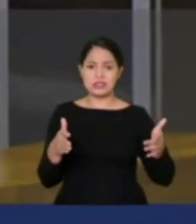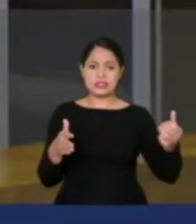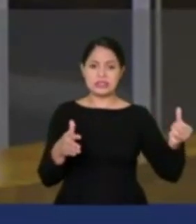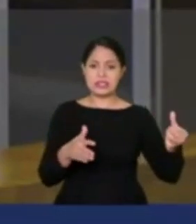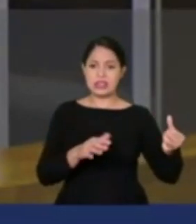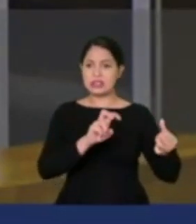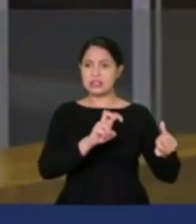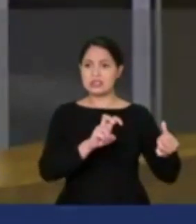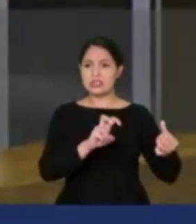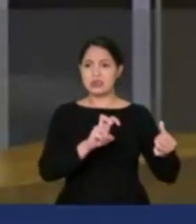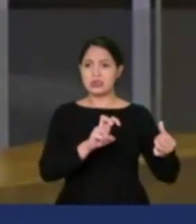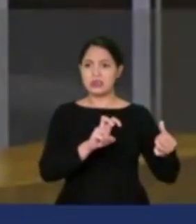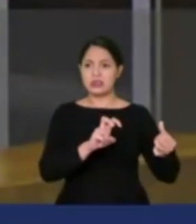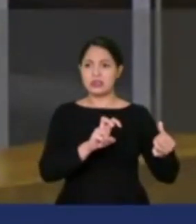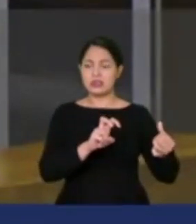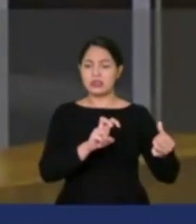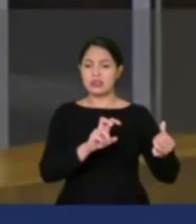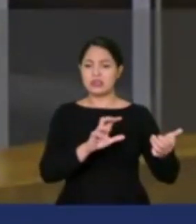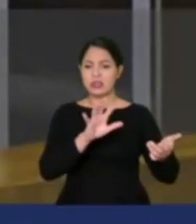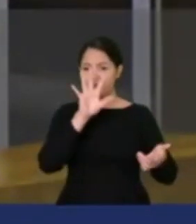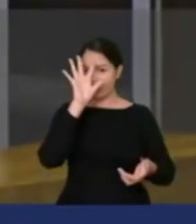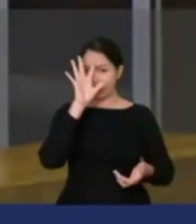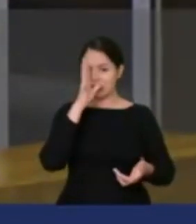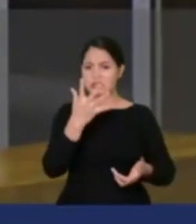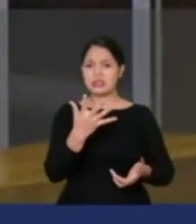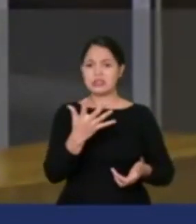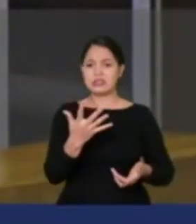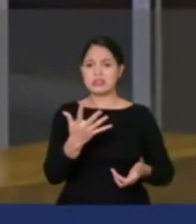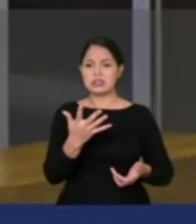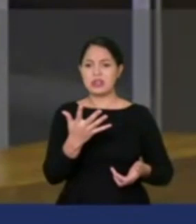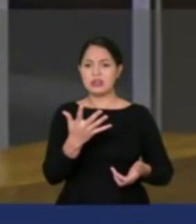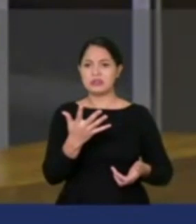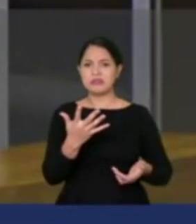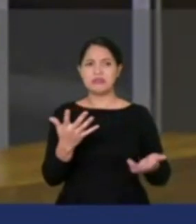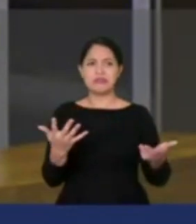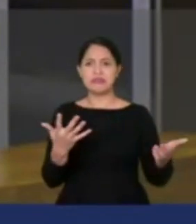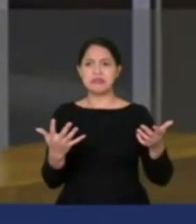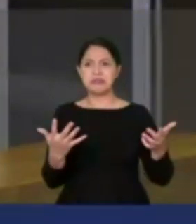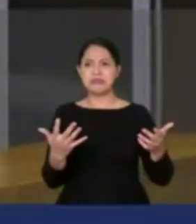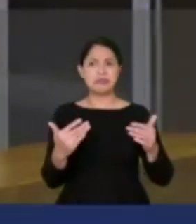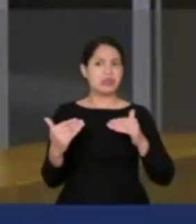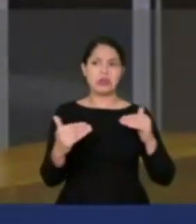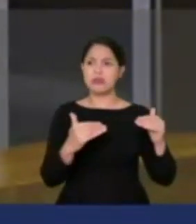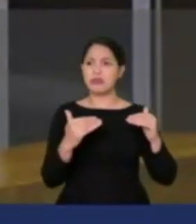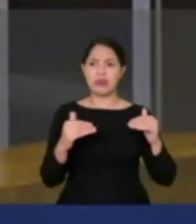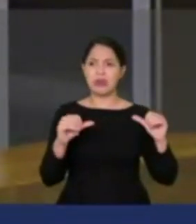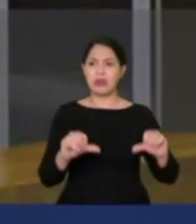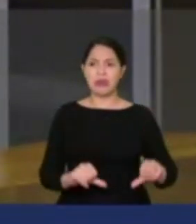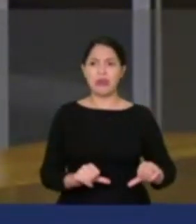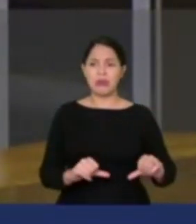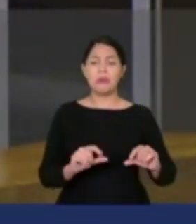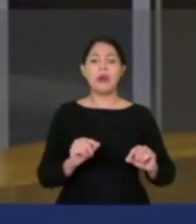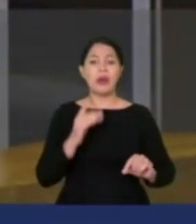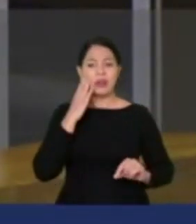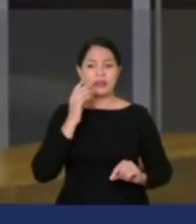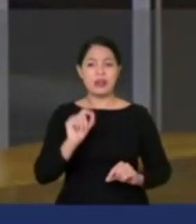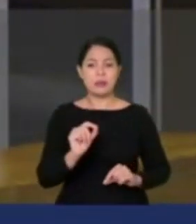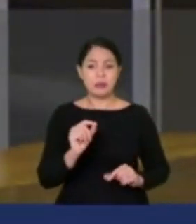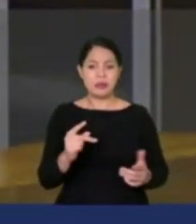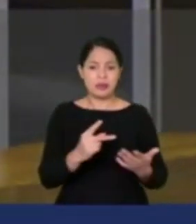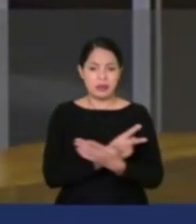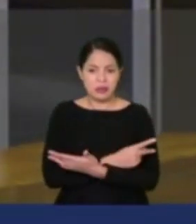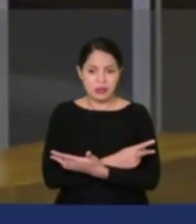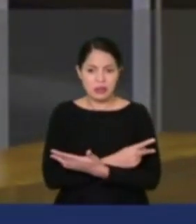seja, uma decisão longe de ser uma decisão unânime, pior, uma decisão que causou